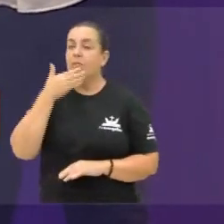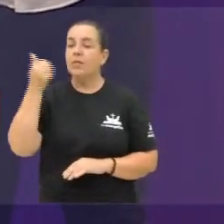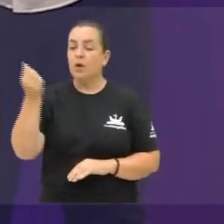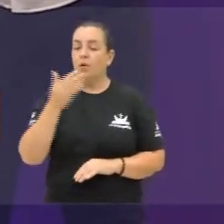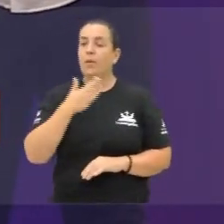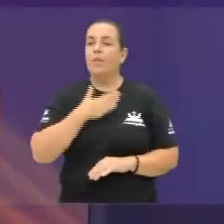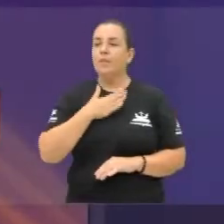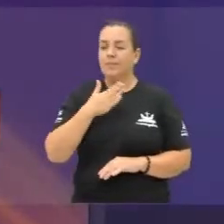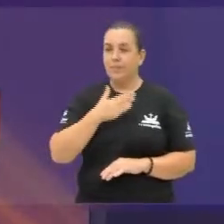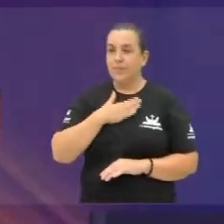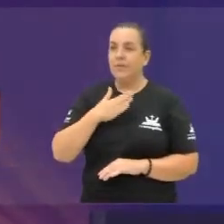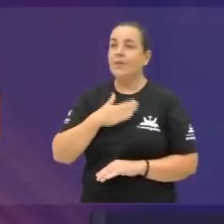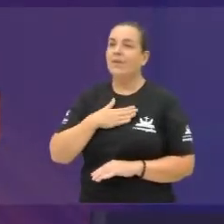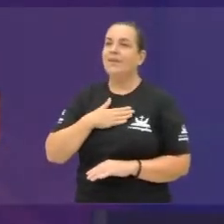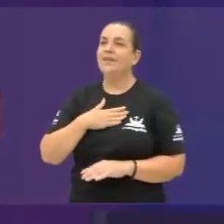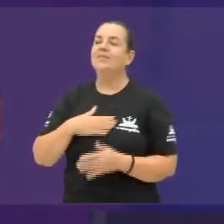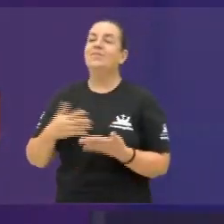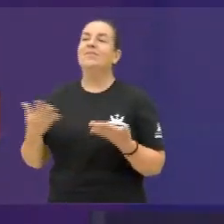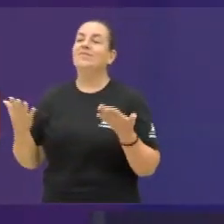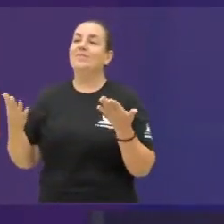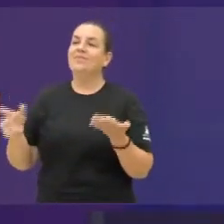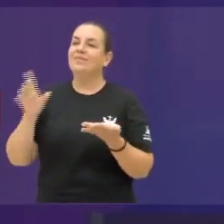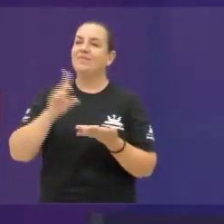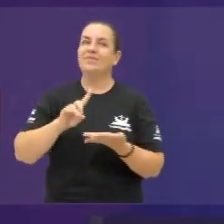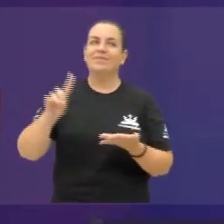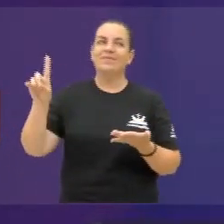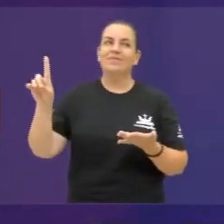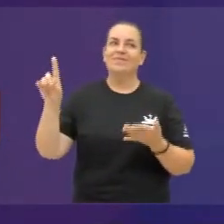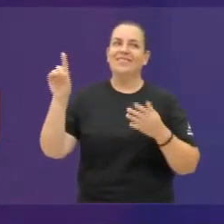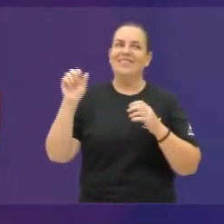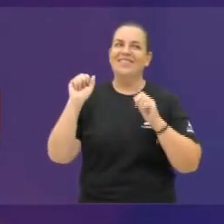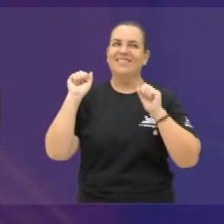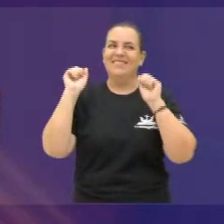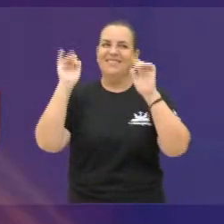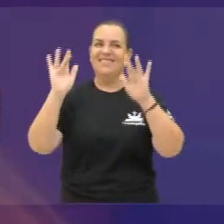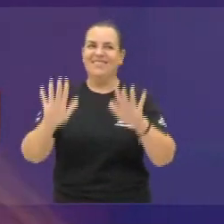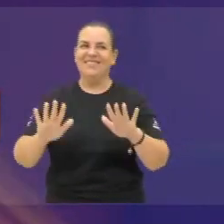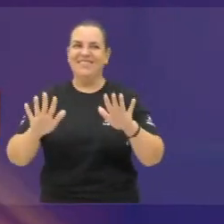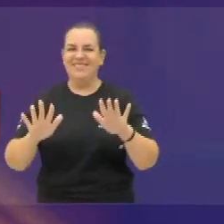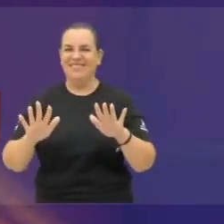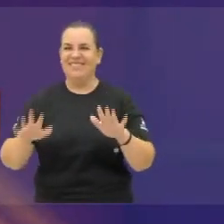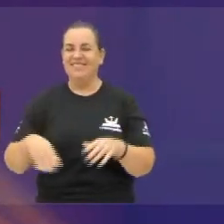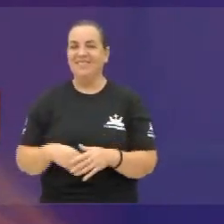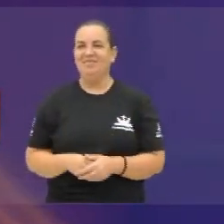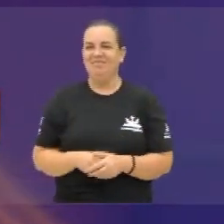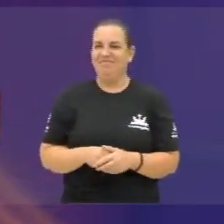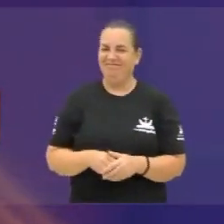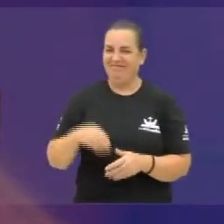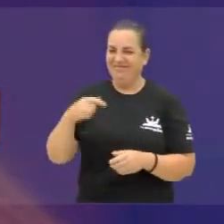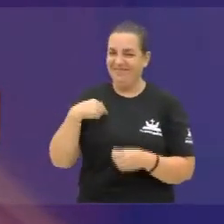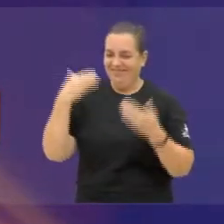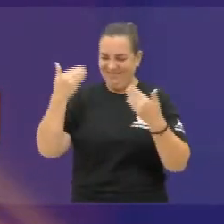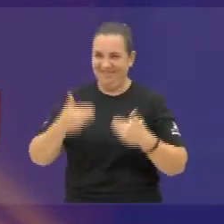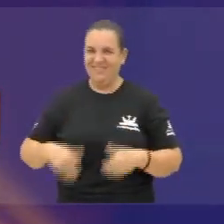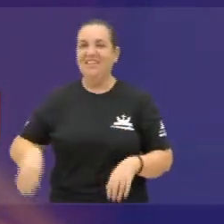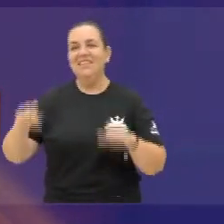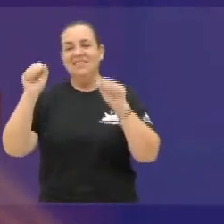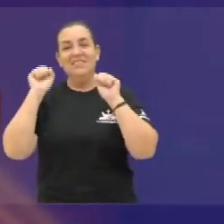mim. Cante assim agora. Sou abençoado.